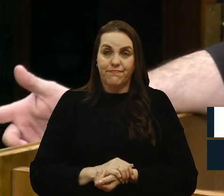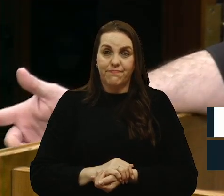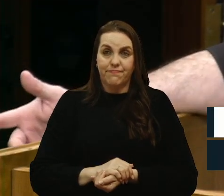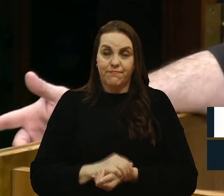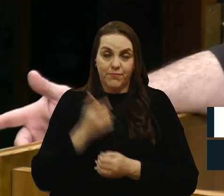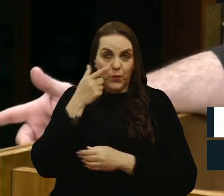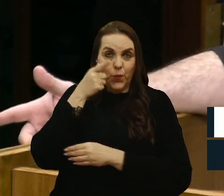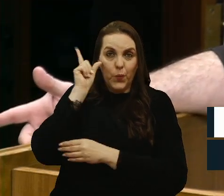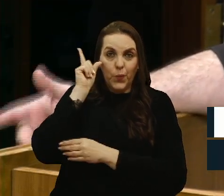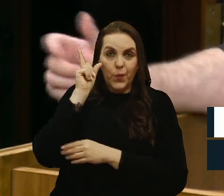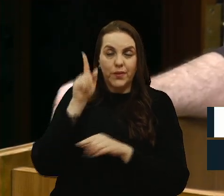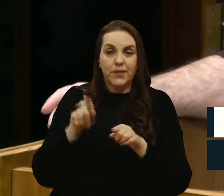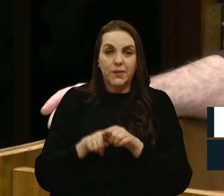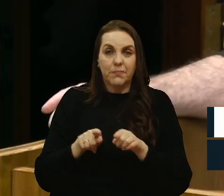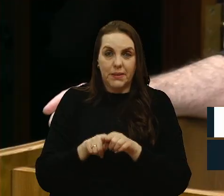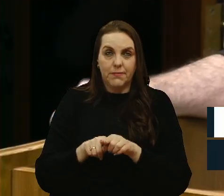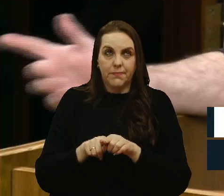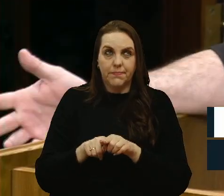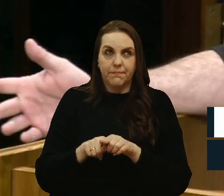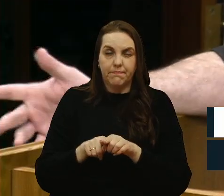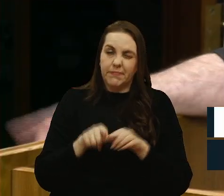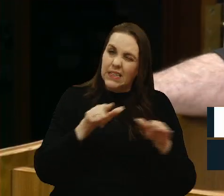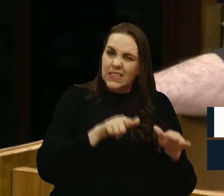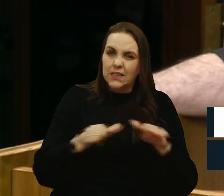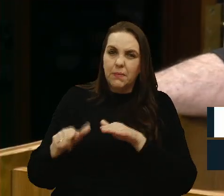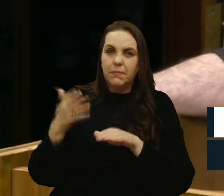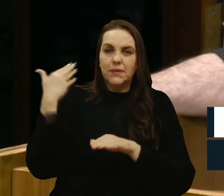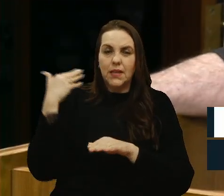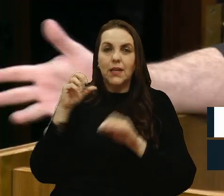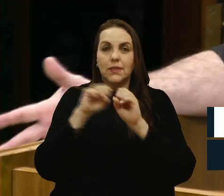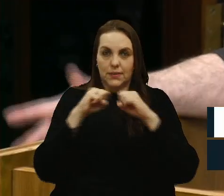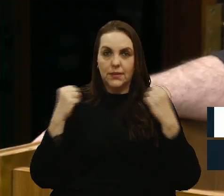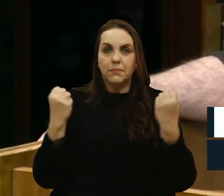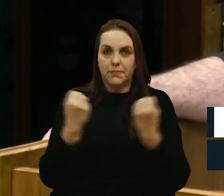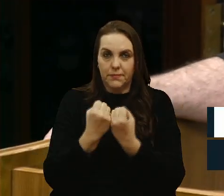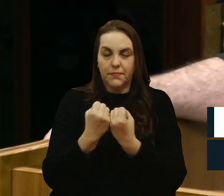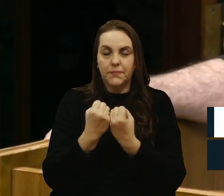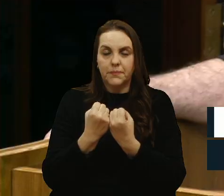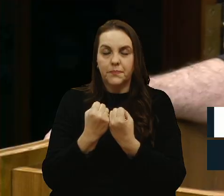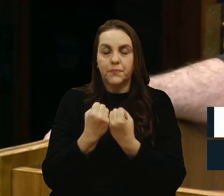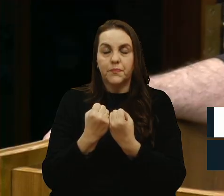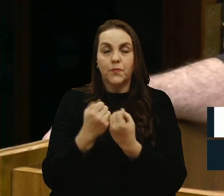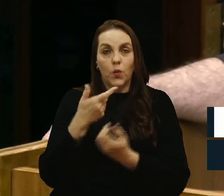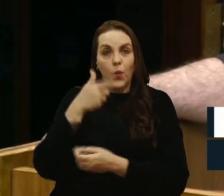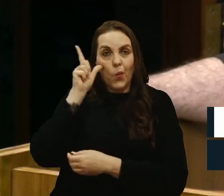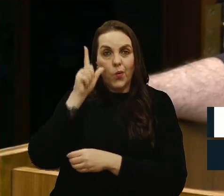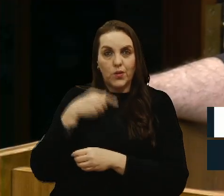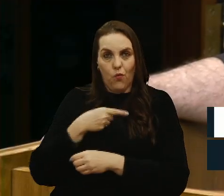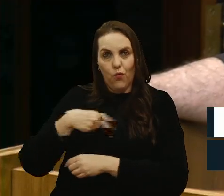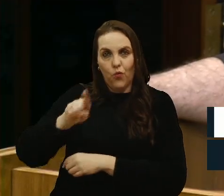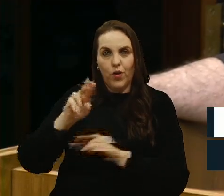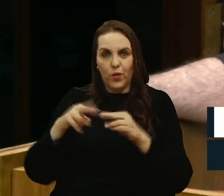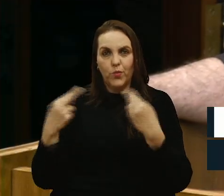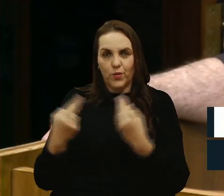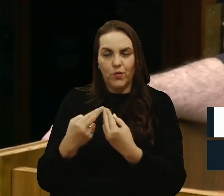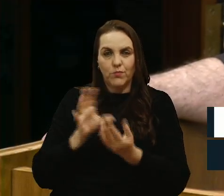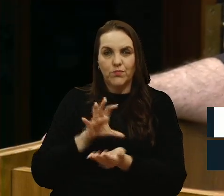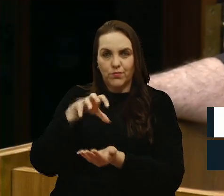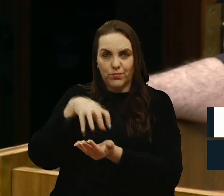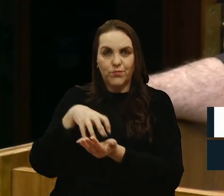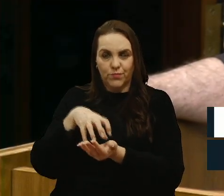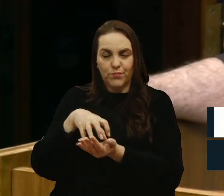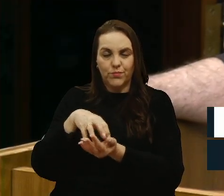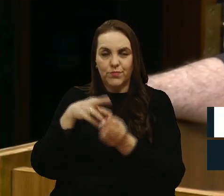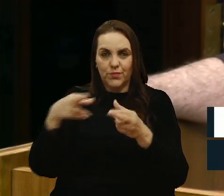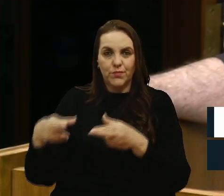Ontem, inclusive, semana passada tivemos o seminário, né? E ontem, inclusive, tive uma reunião do Gabinete Regional de Gestão